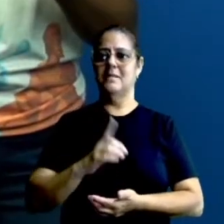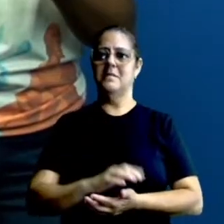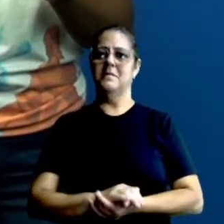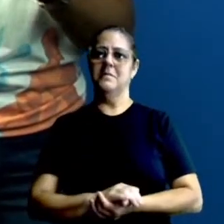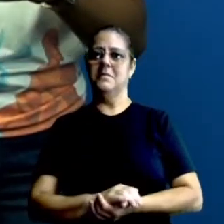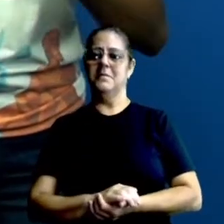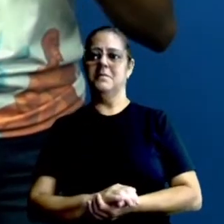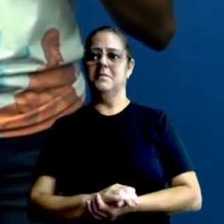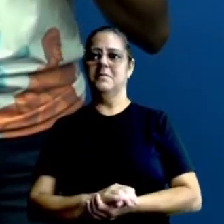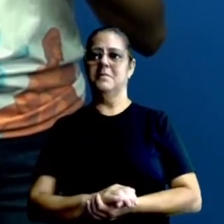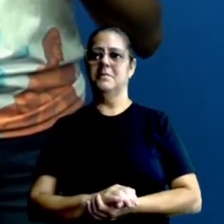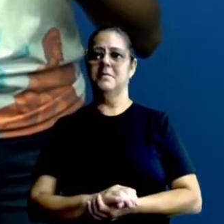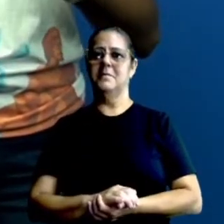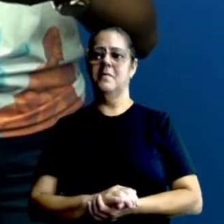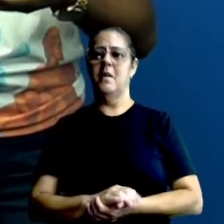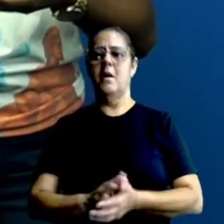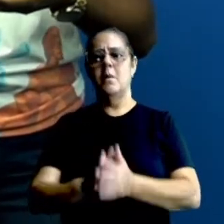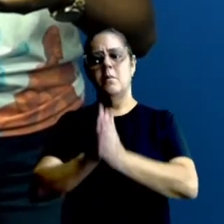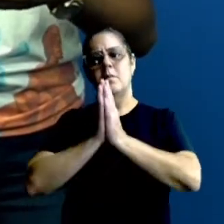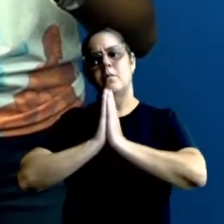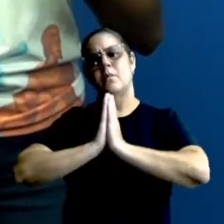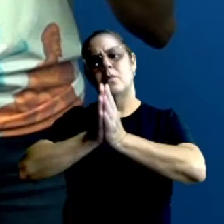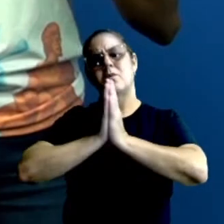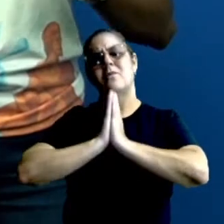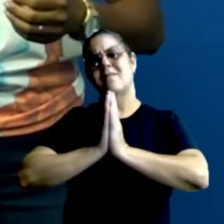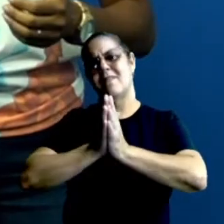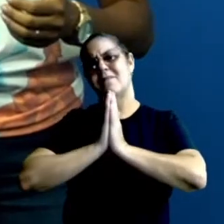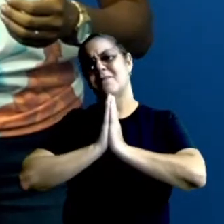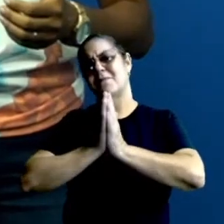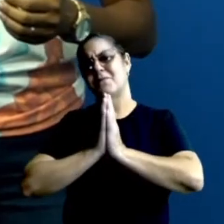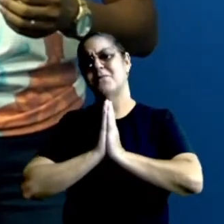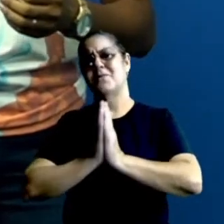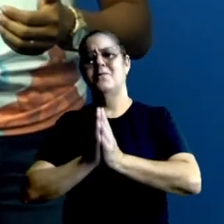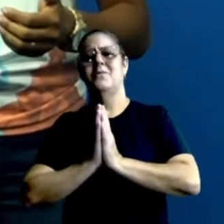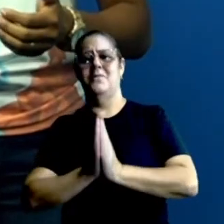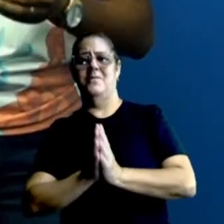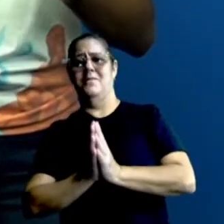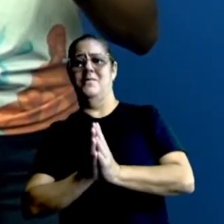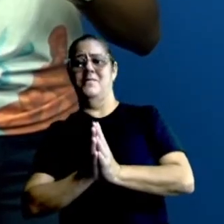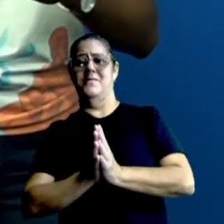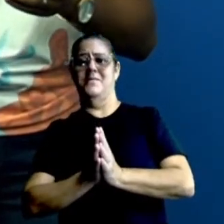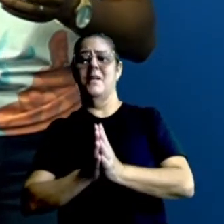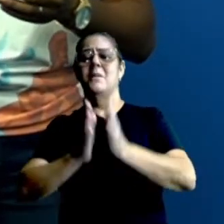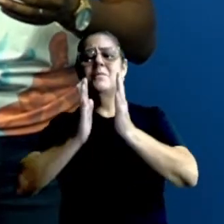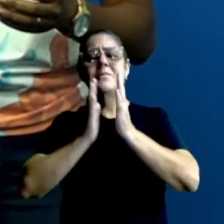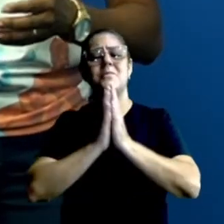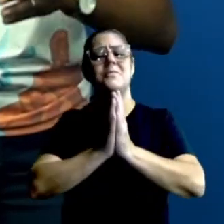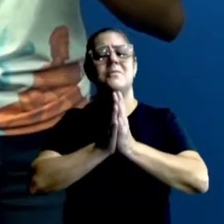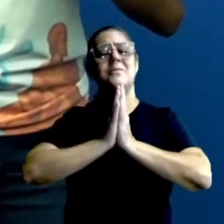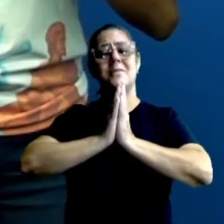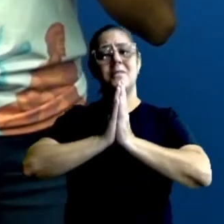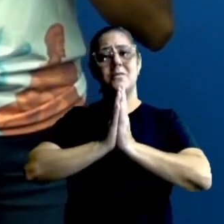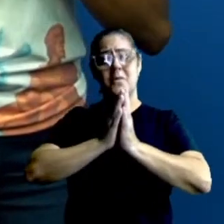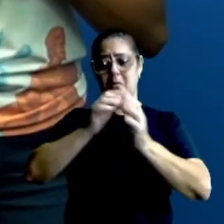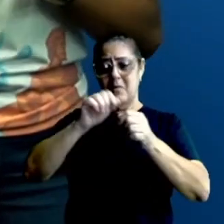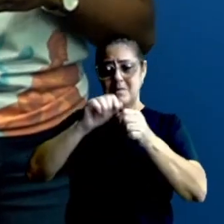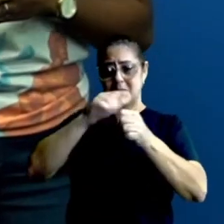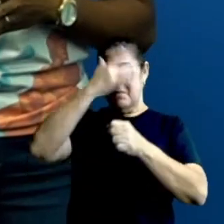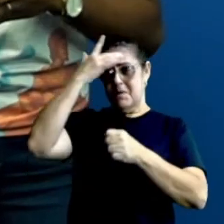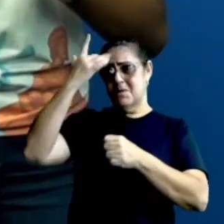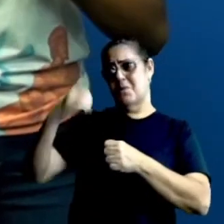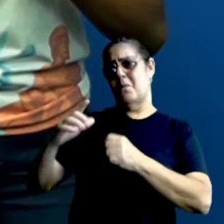please please é um por favor então se você está precisando que algo passa que alguém Faça algo para você